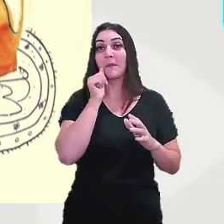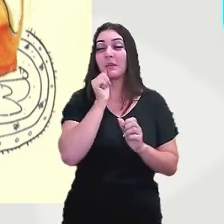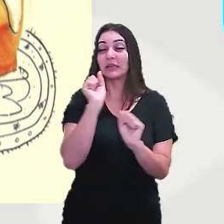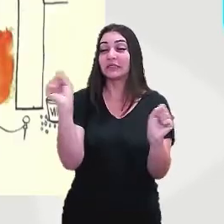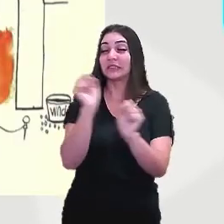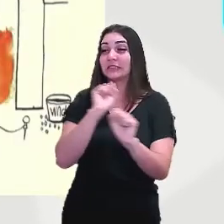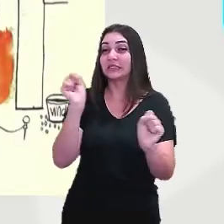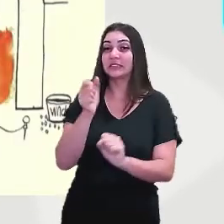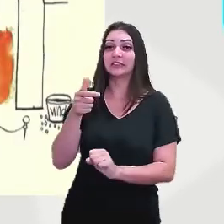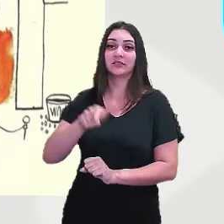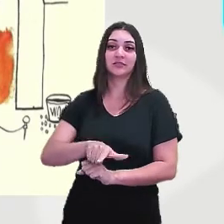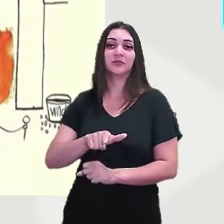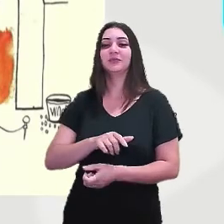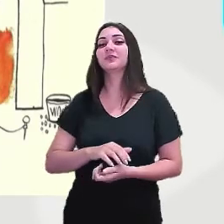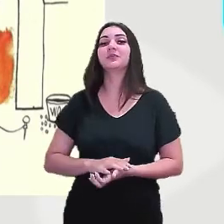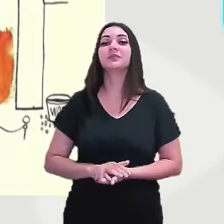novo.